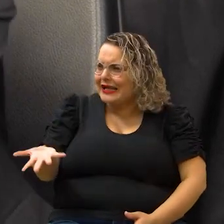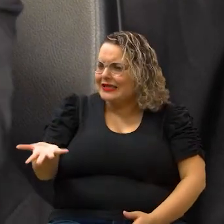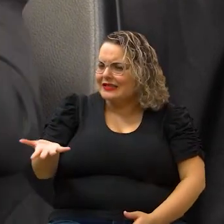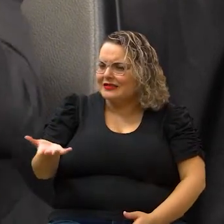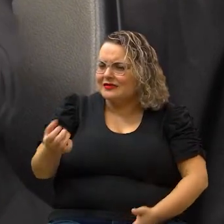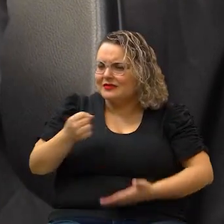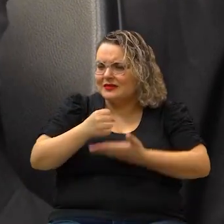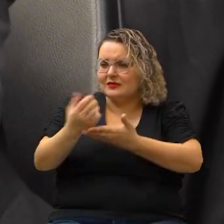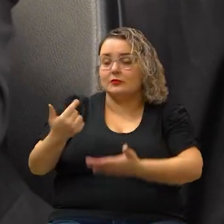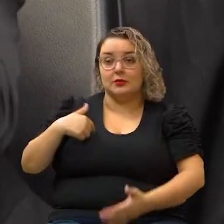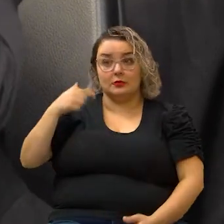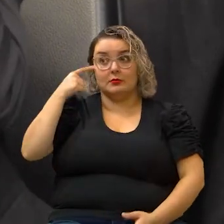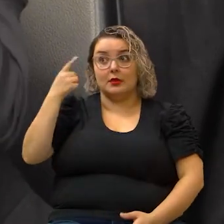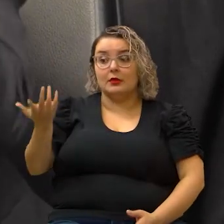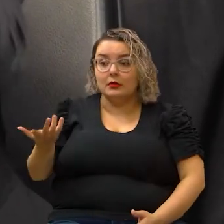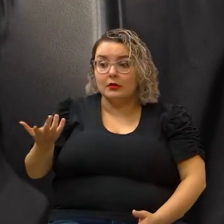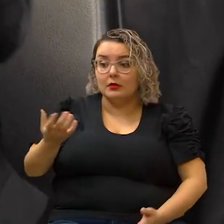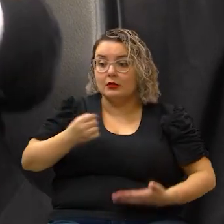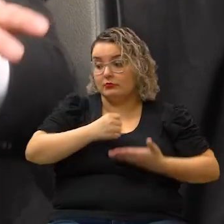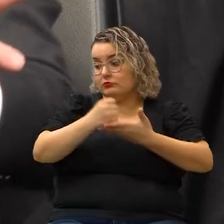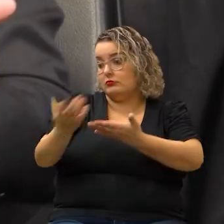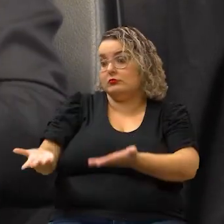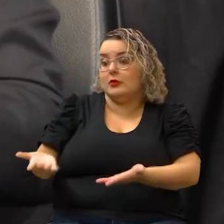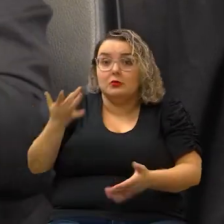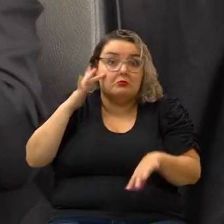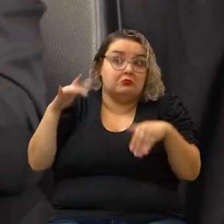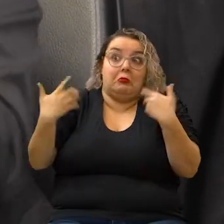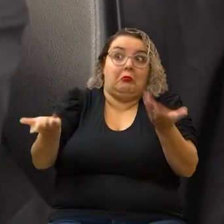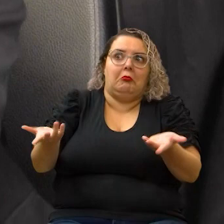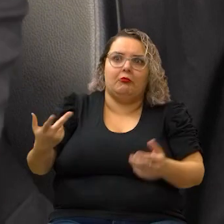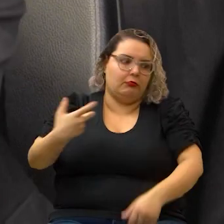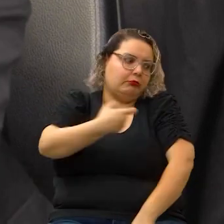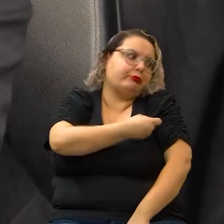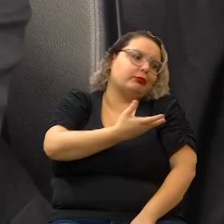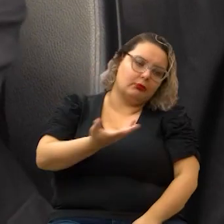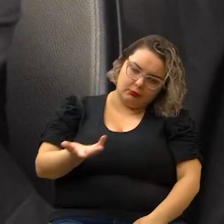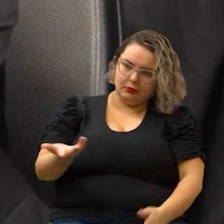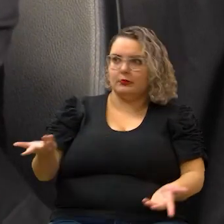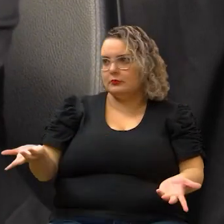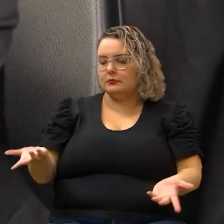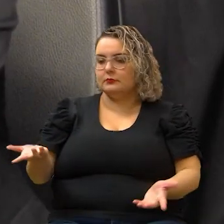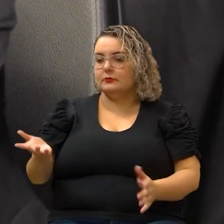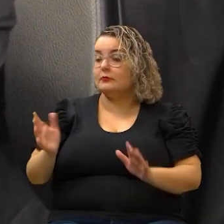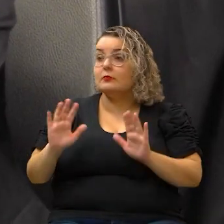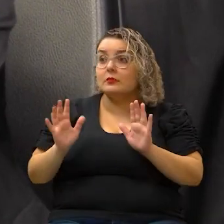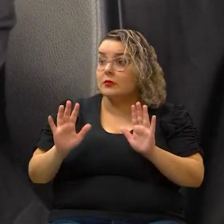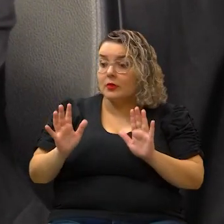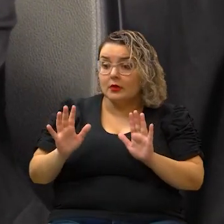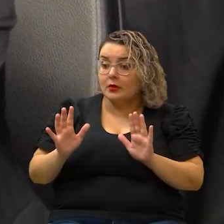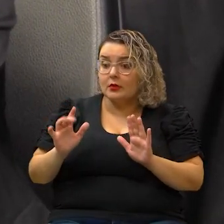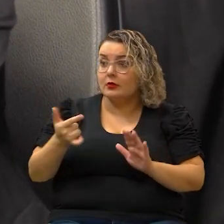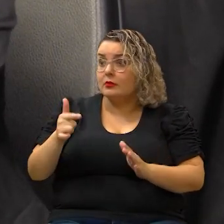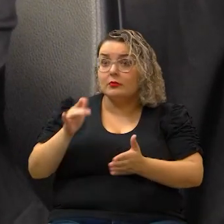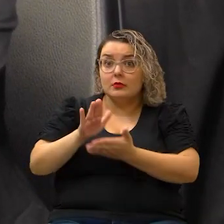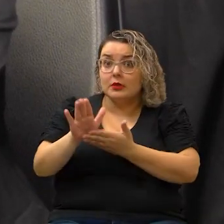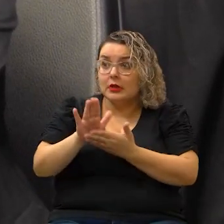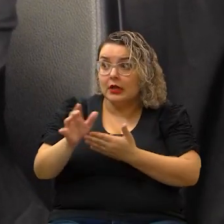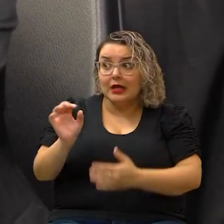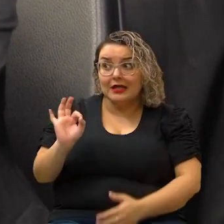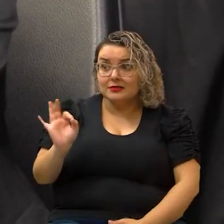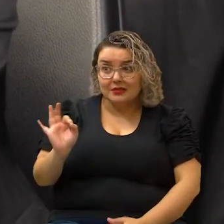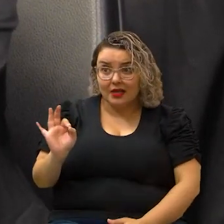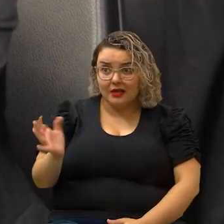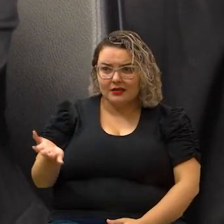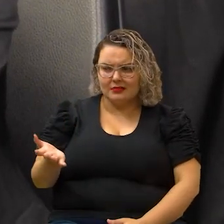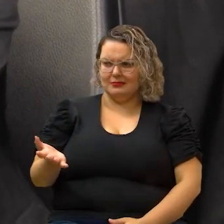Porque vocês me trouxeram aqui, porque na minha cabeça, eu acho que me trouxeram para cá, eu me deram uma injeção. Aí ela falou assim, não, mas não tem custo